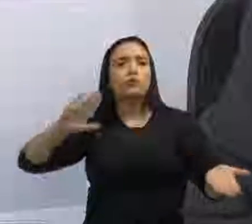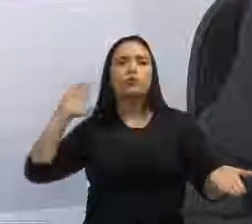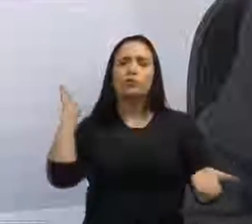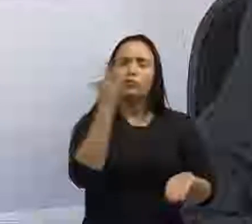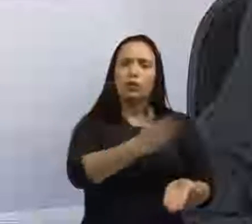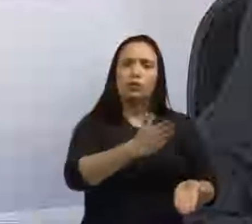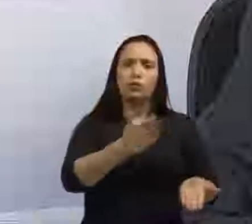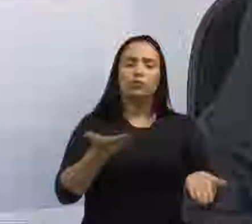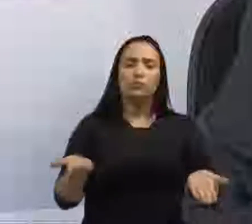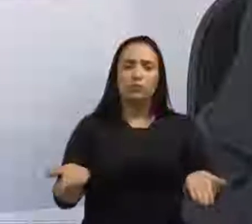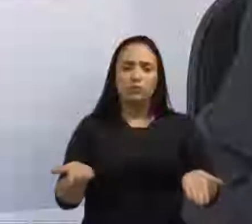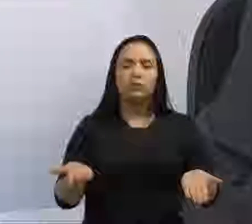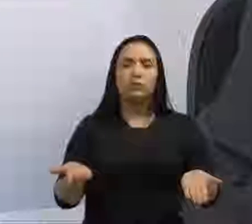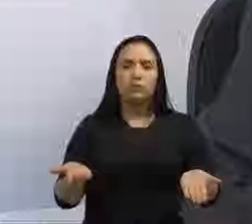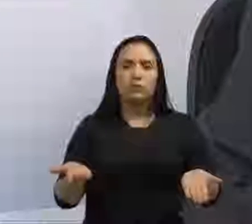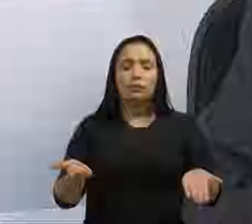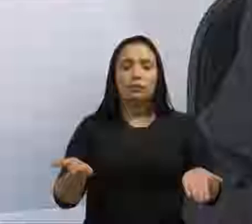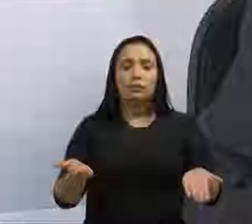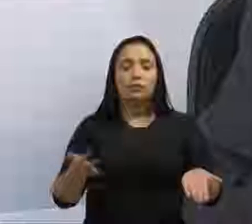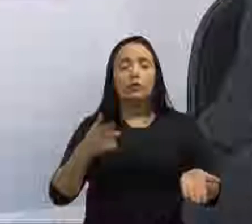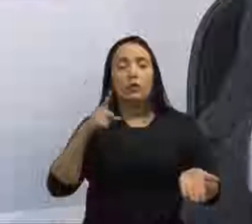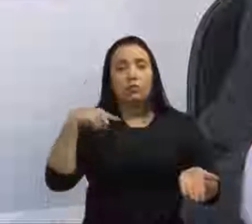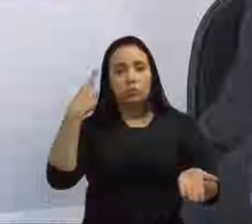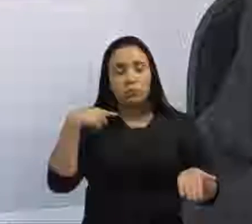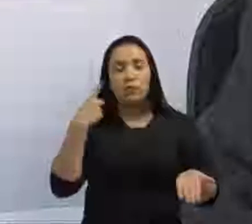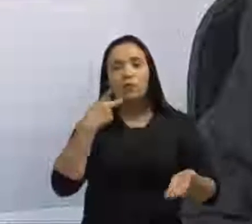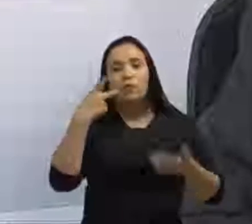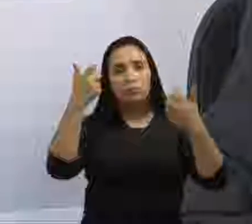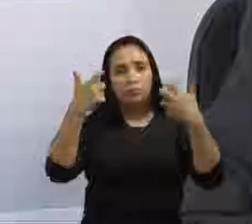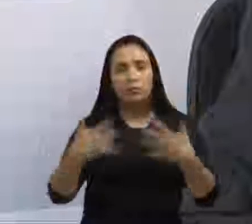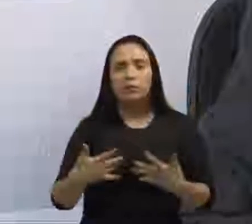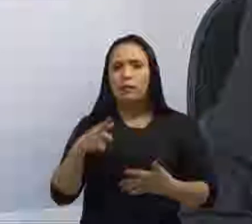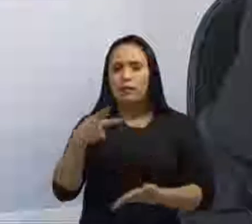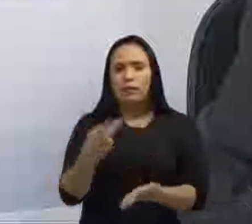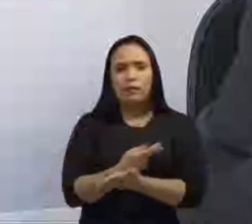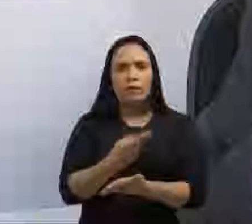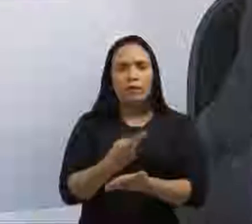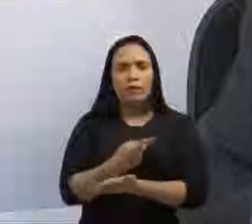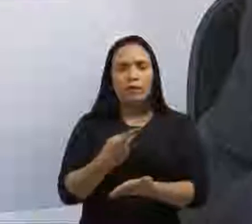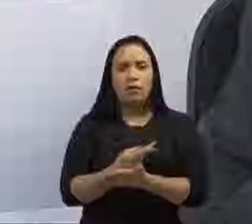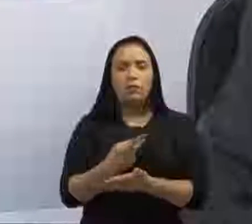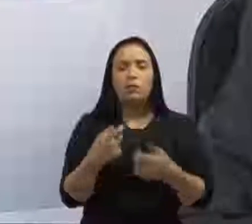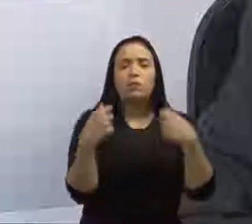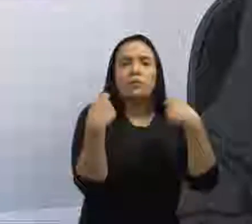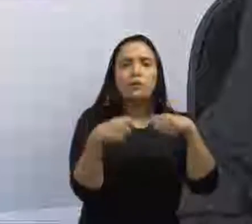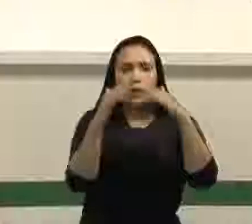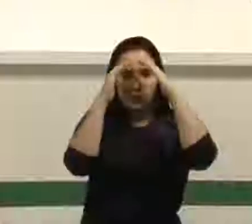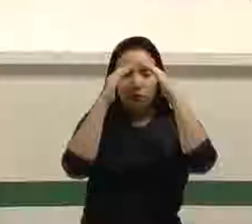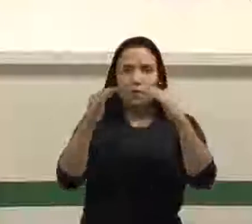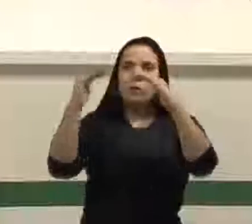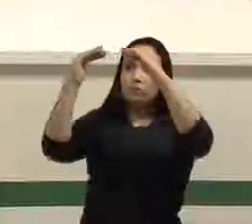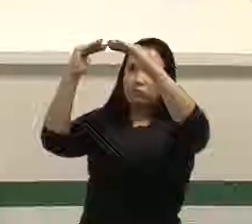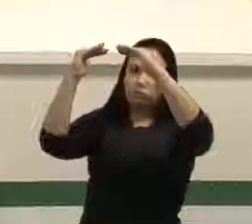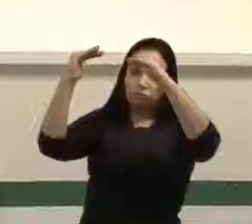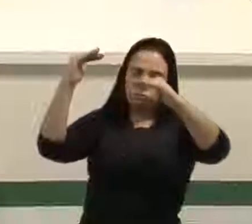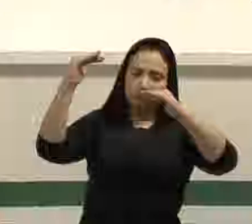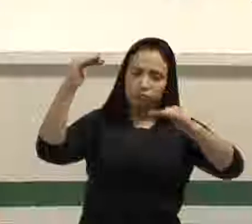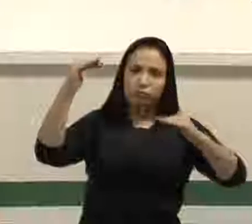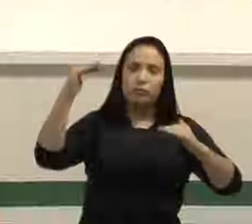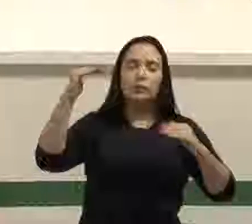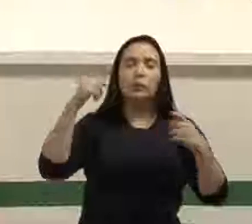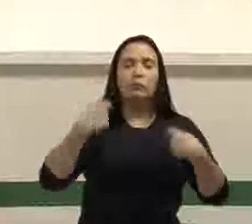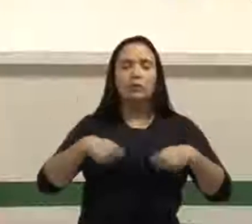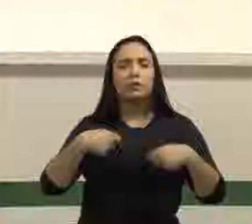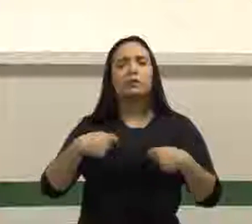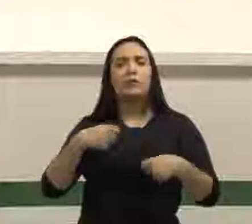houvesse pedido para tanto. No meu entender de advogado, trata-se de uma situação absurda. Nós entendemos que quem tomou essa decisão a tomou de